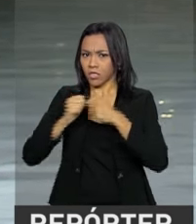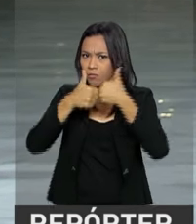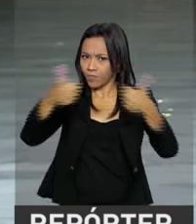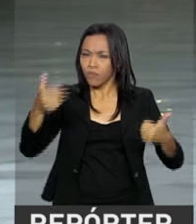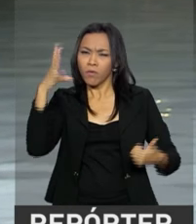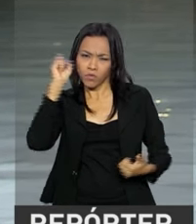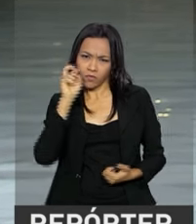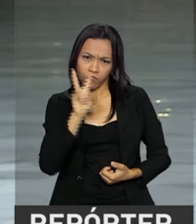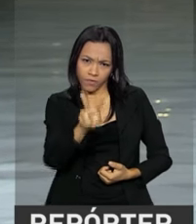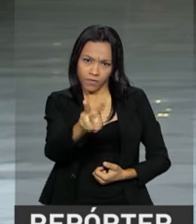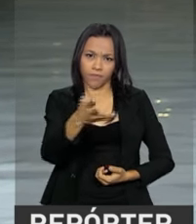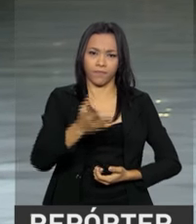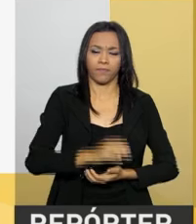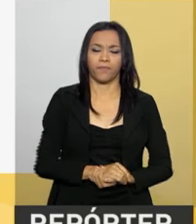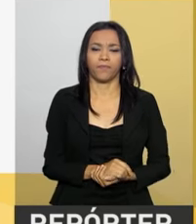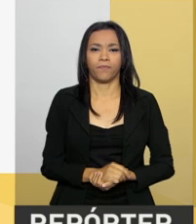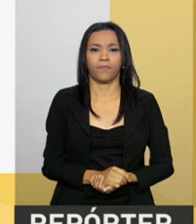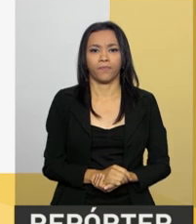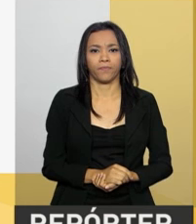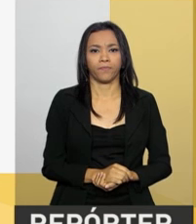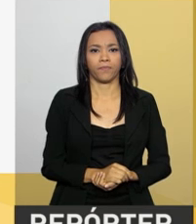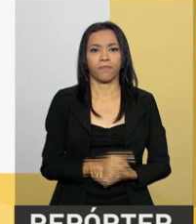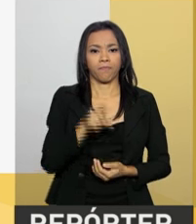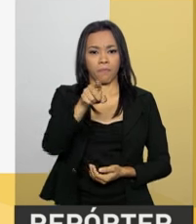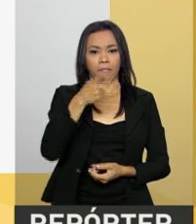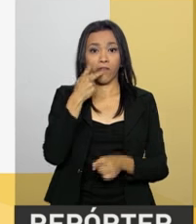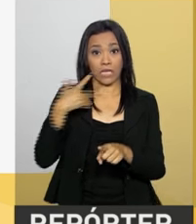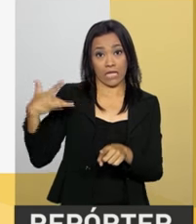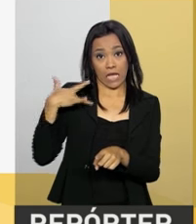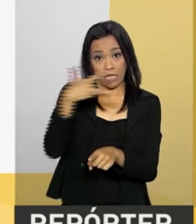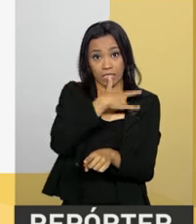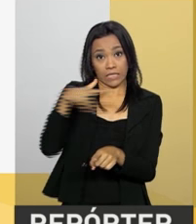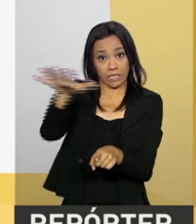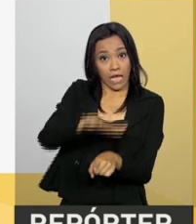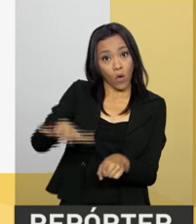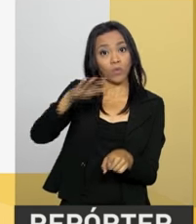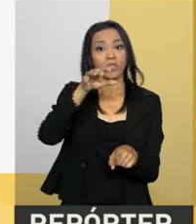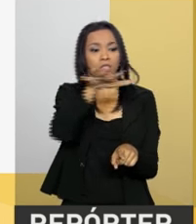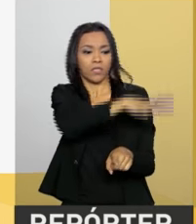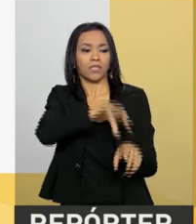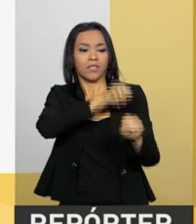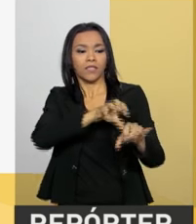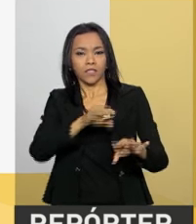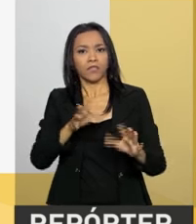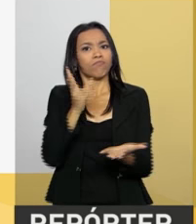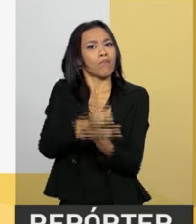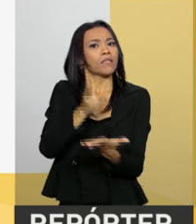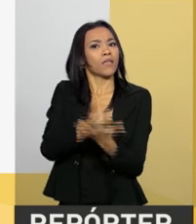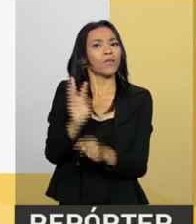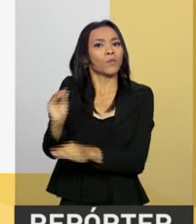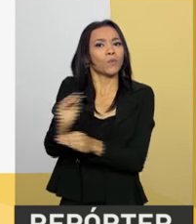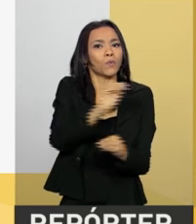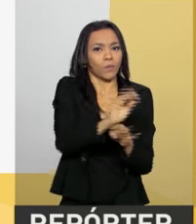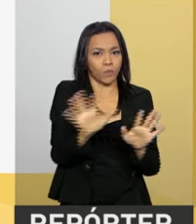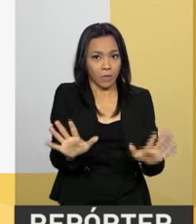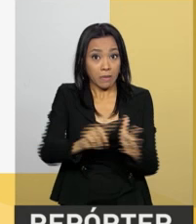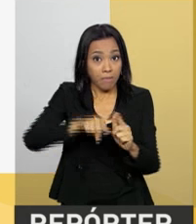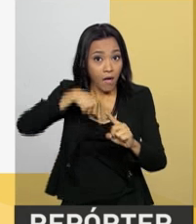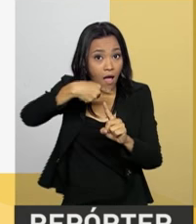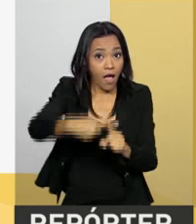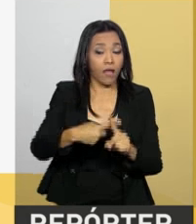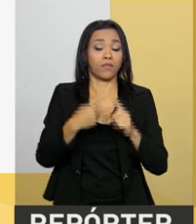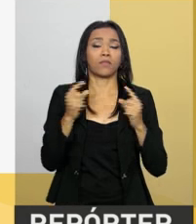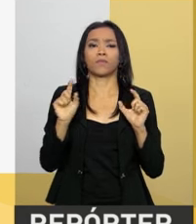que o presidente falou. Saúde e educação continuarão a ser prestigiadas. E mais ainda, é